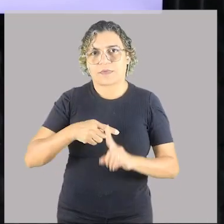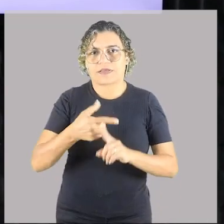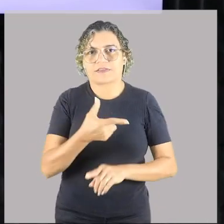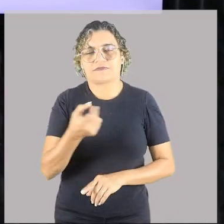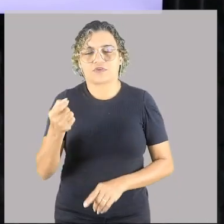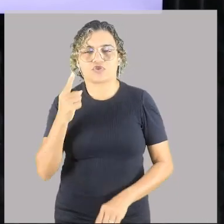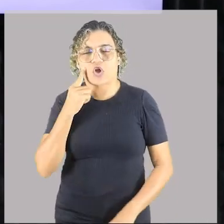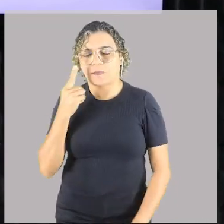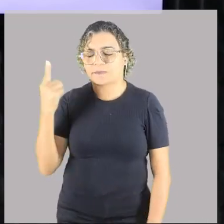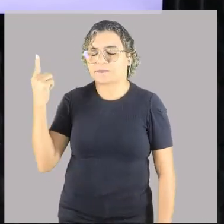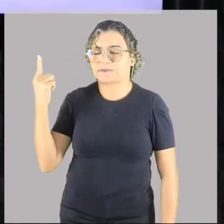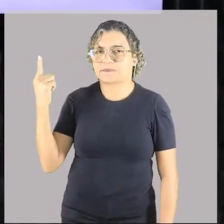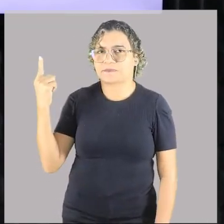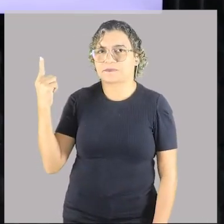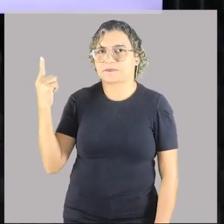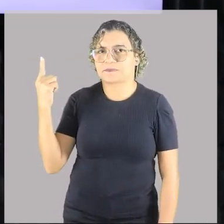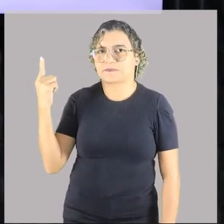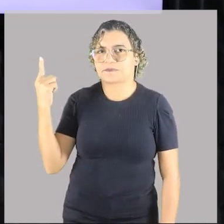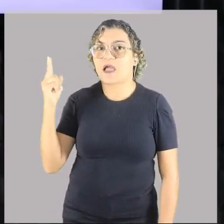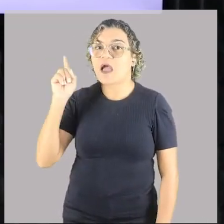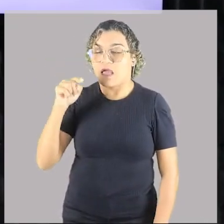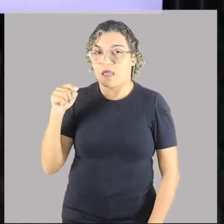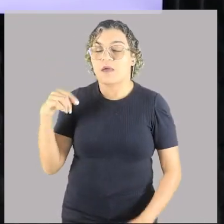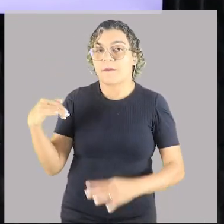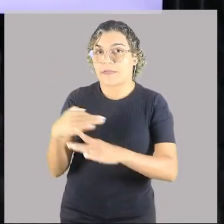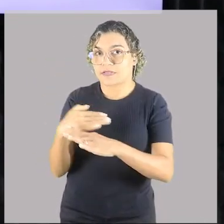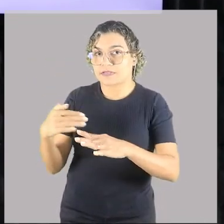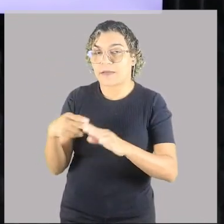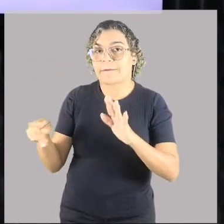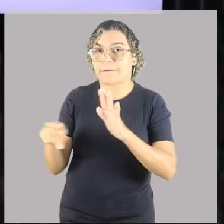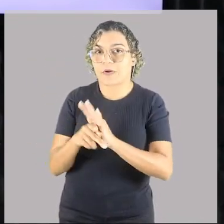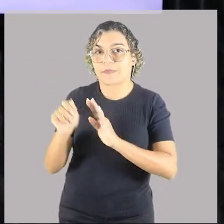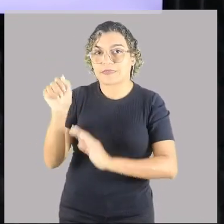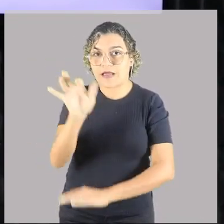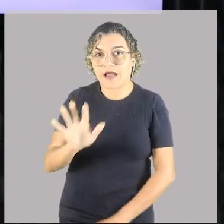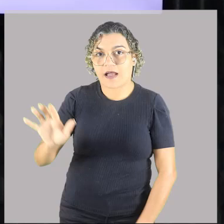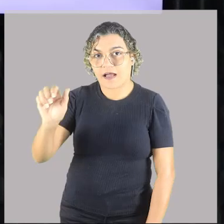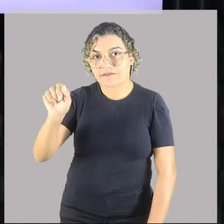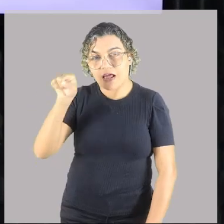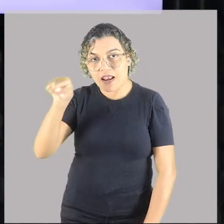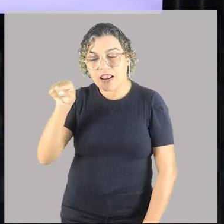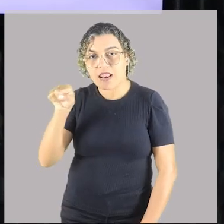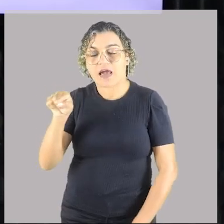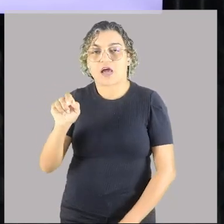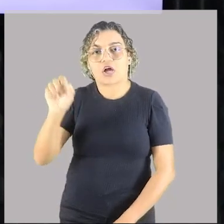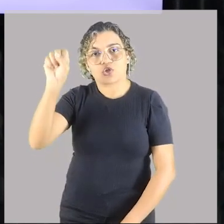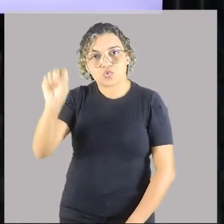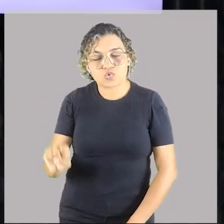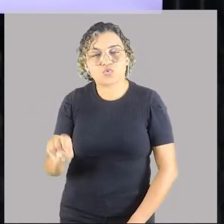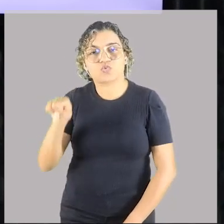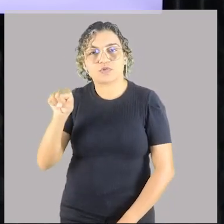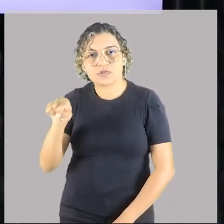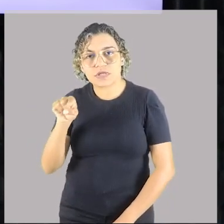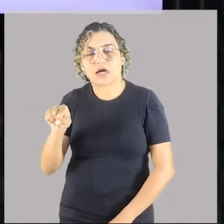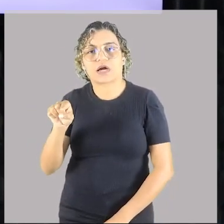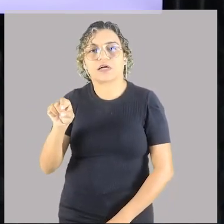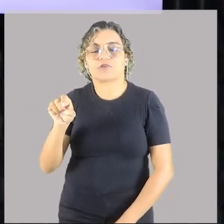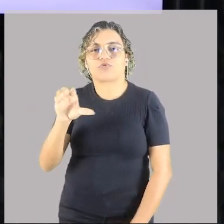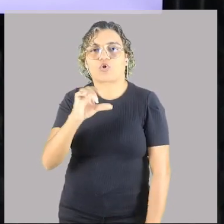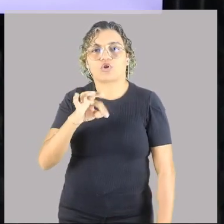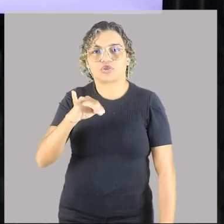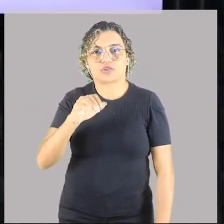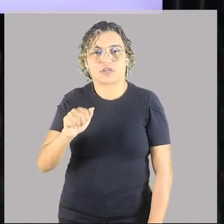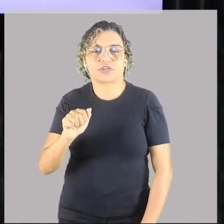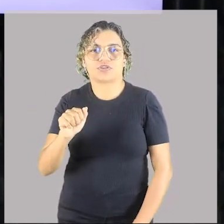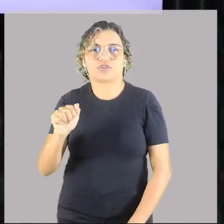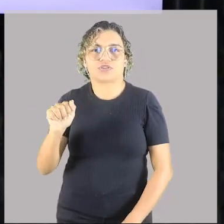de Joanesburgo. Joanesburgo, você não sabe, é uma cidade justamente da África do Sul, no continente africano, que foi realizada no ano